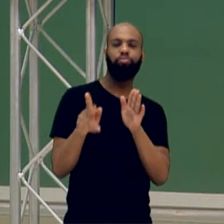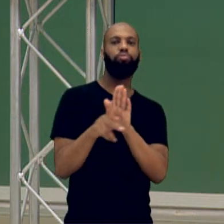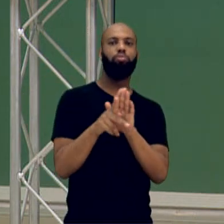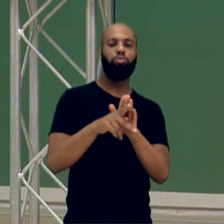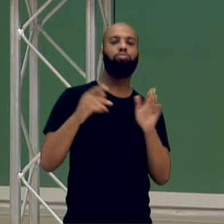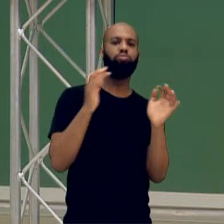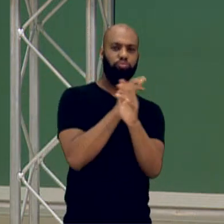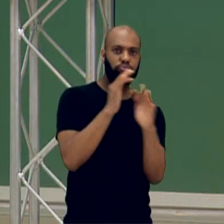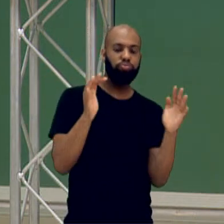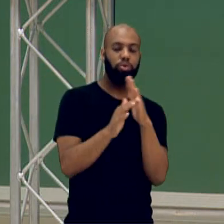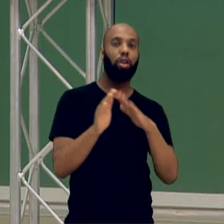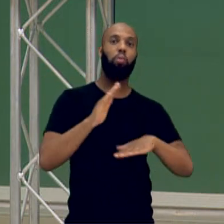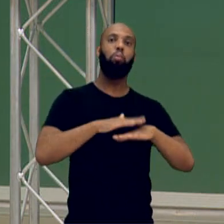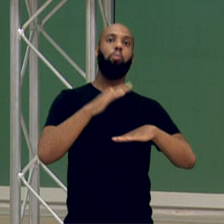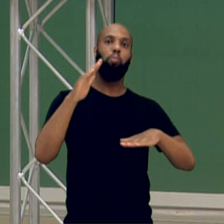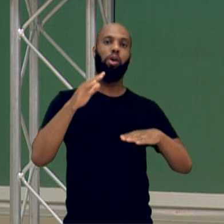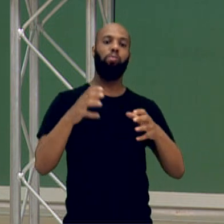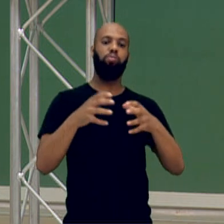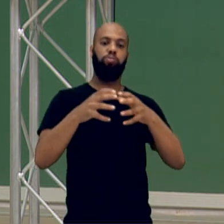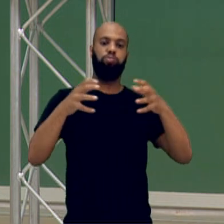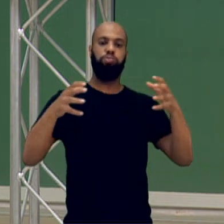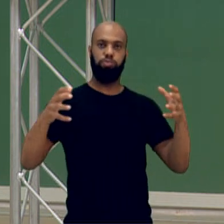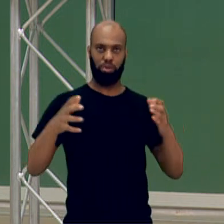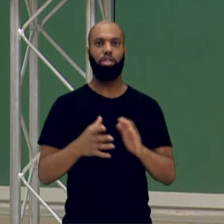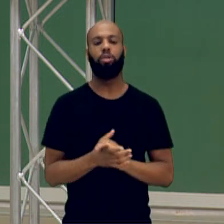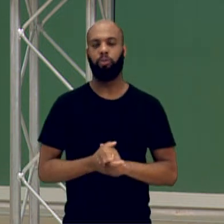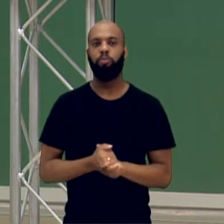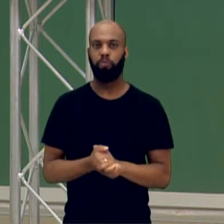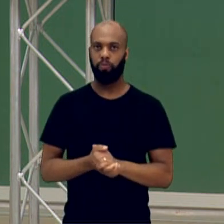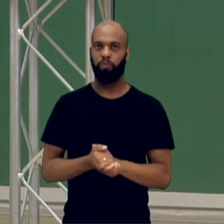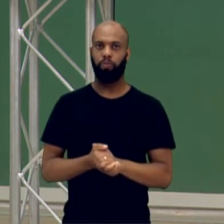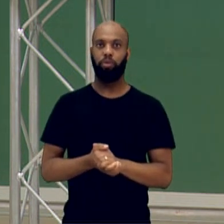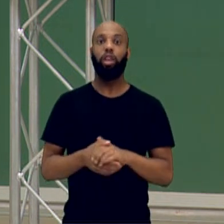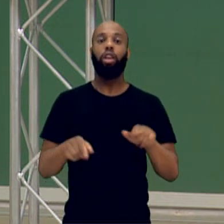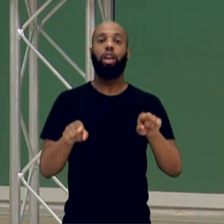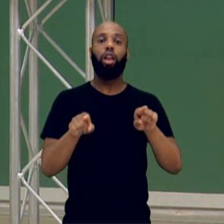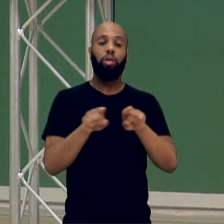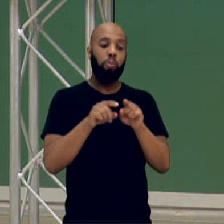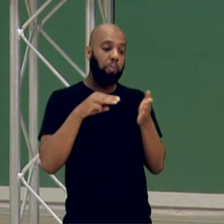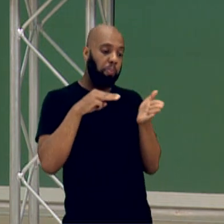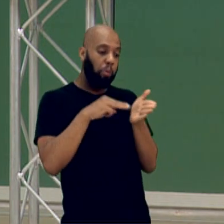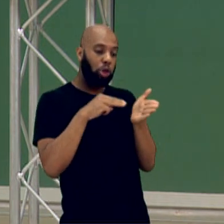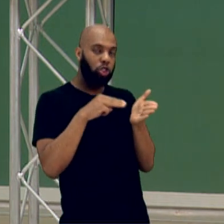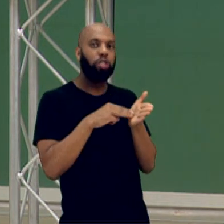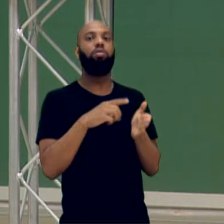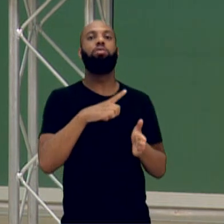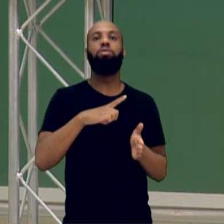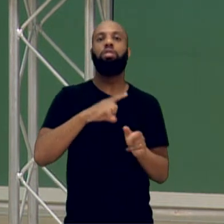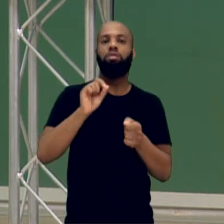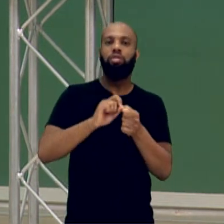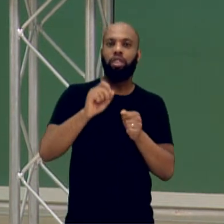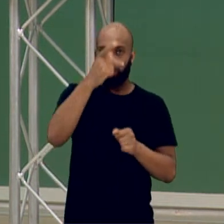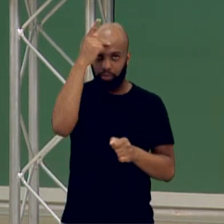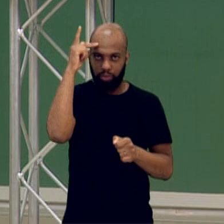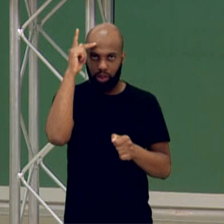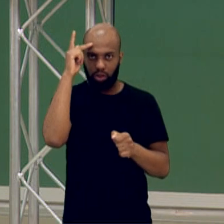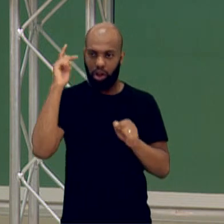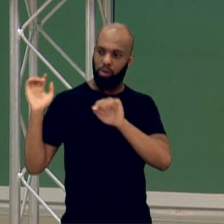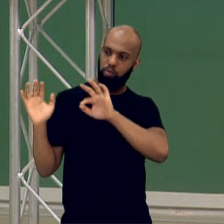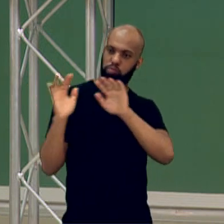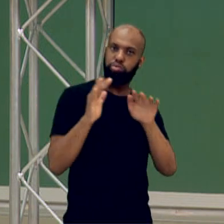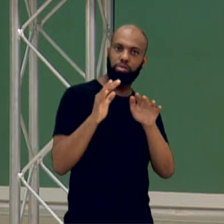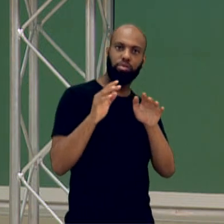urbanos já vão ficando muito maiores, né? Motivos que levaram essas pessoas a se aglomerar nesses grandes